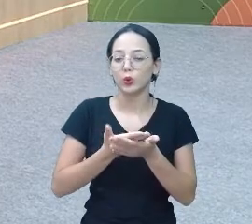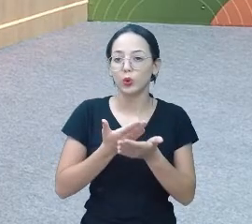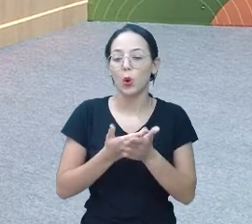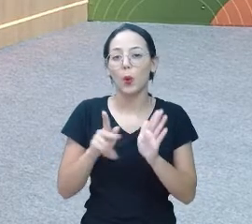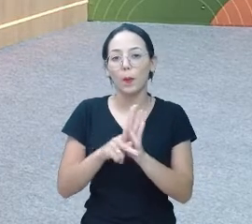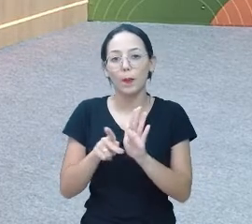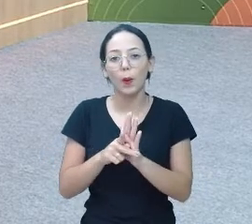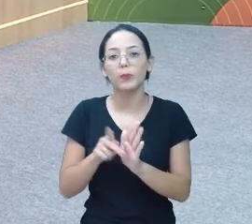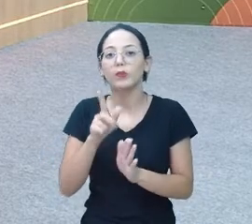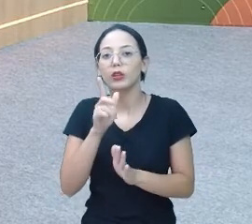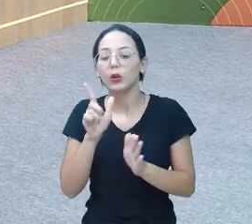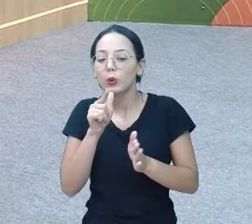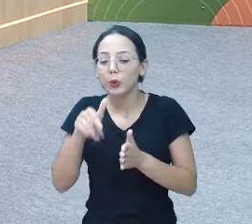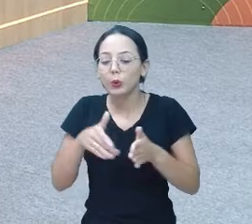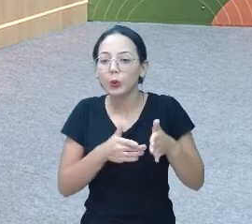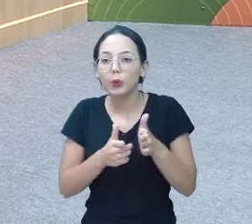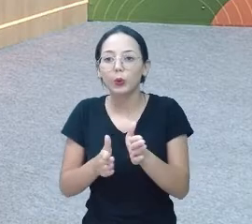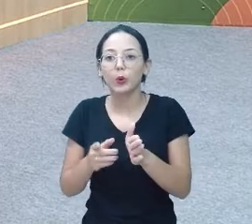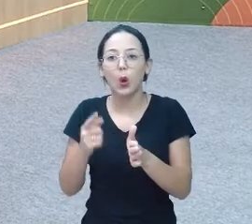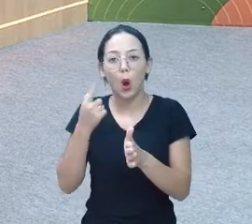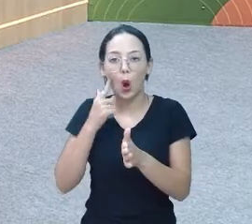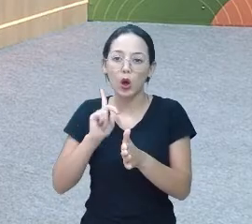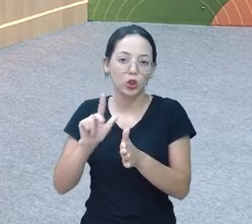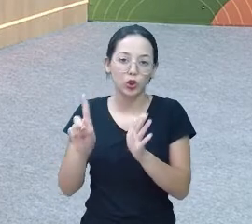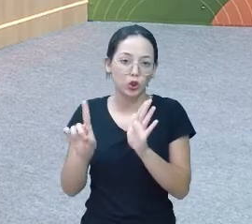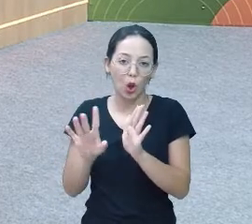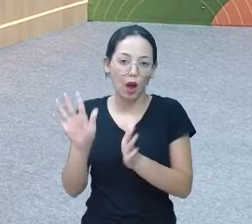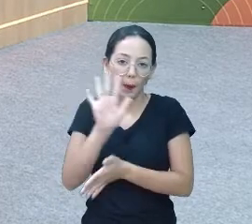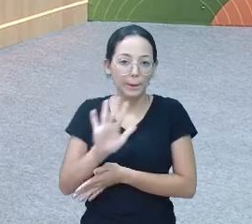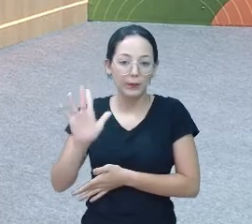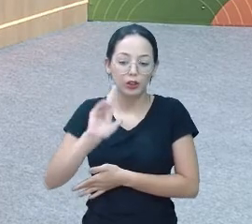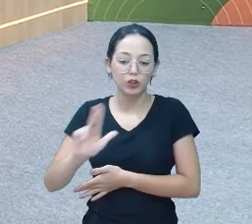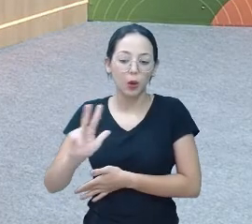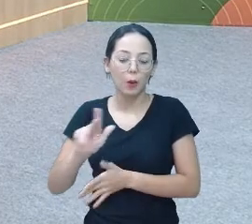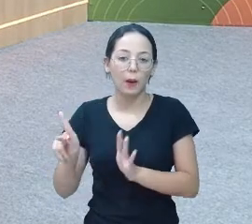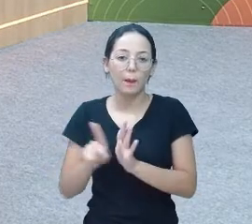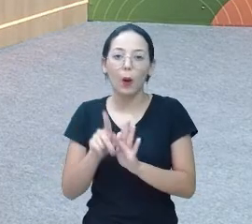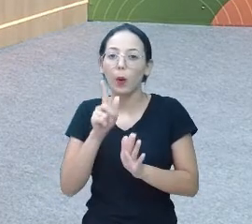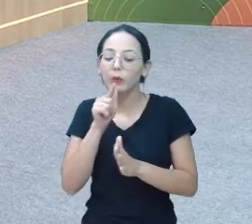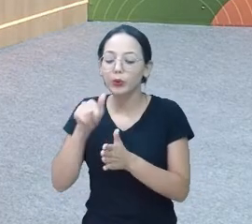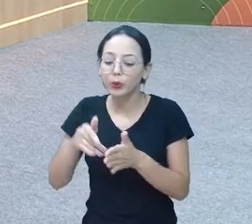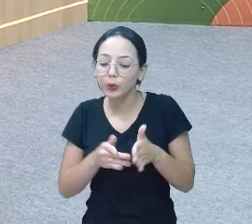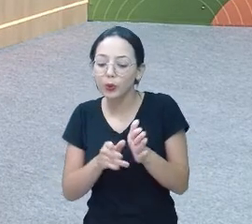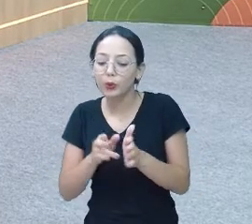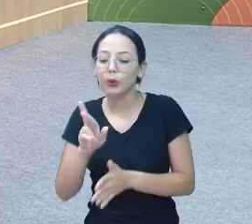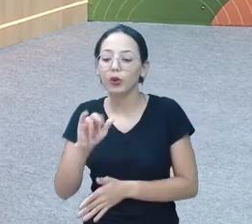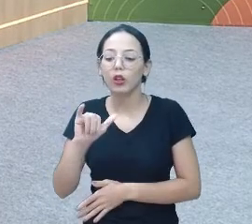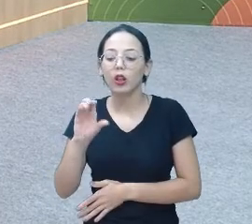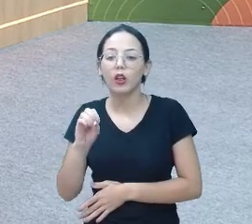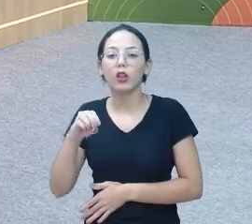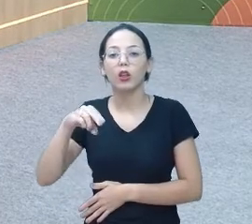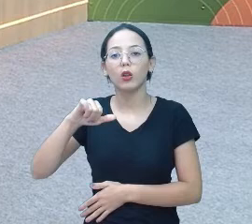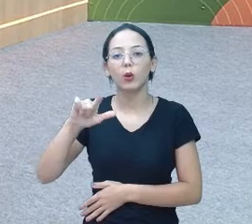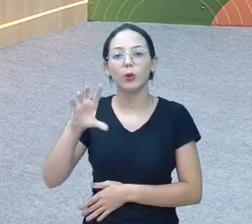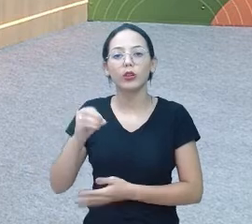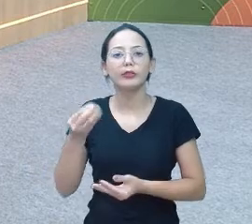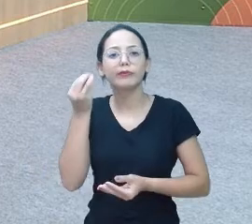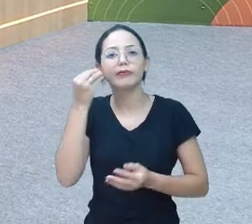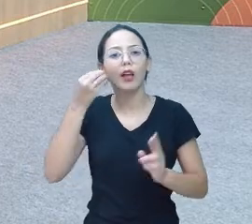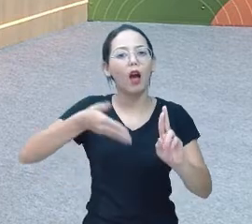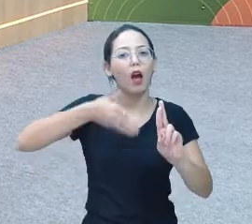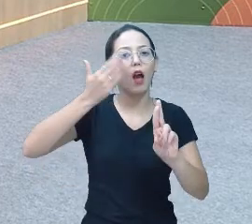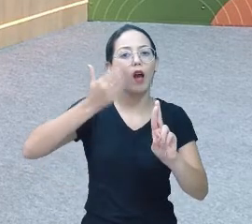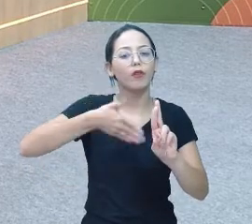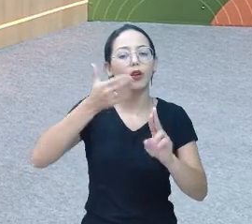rio Nilo, aí não é o rio Nilo, tá certo? É só uma imagem para a gente tentar fazer uma referência de como é que